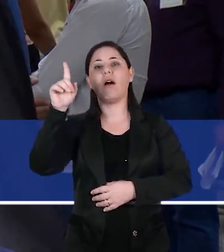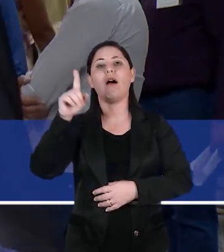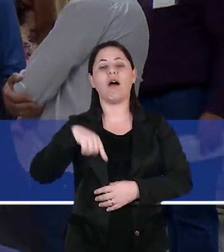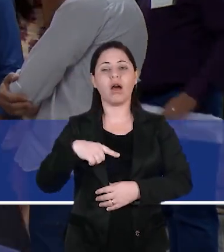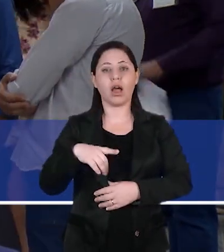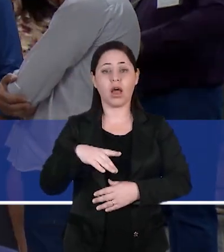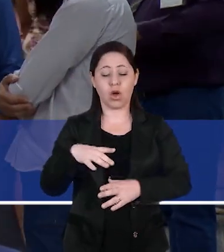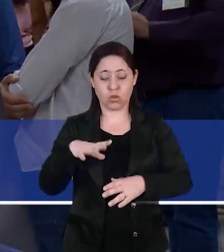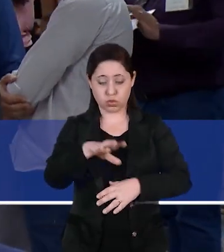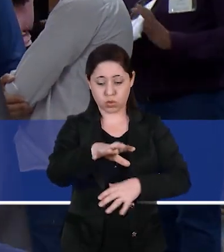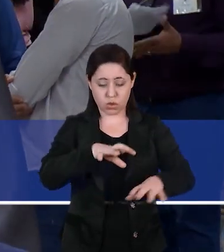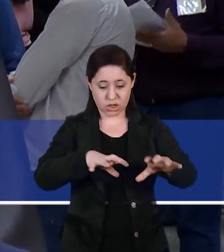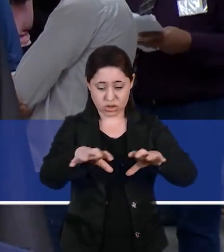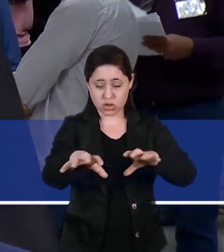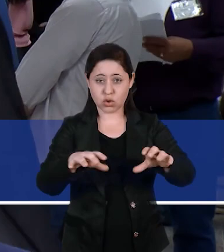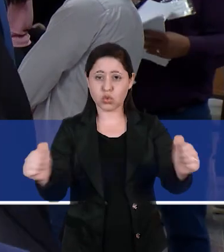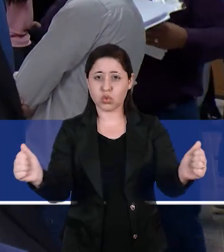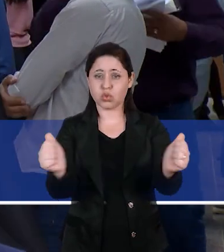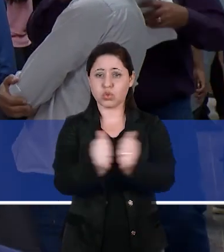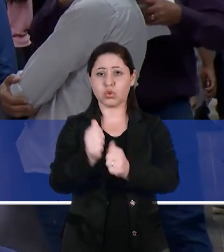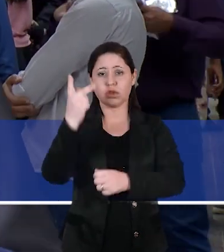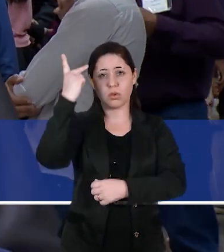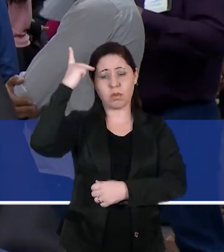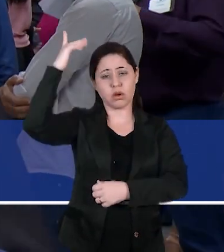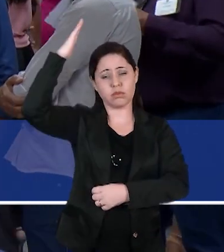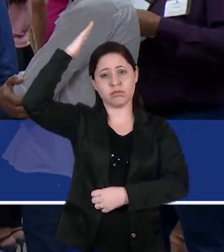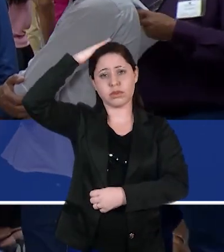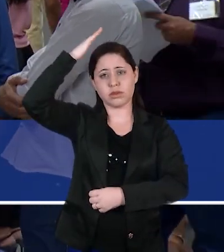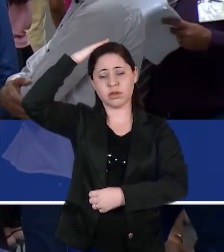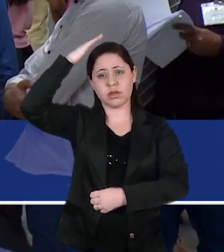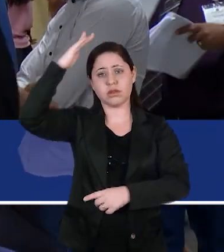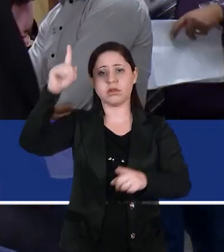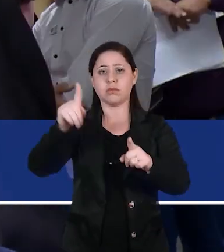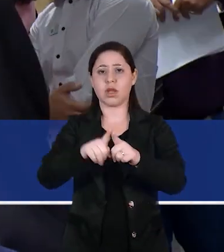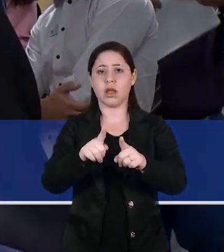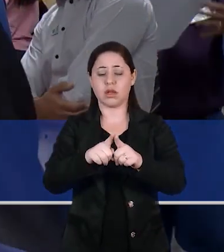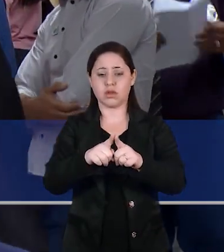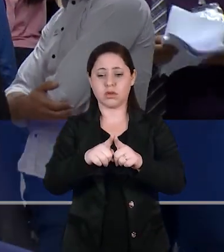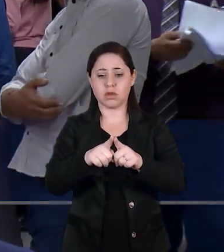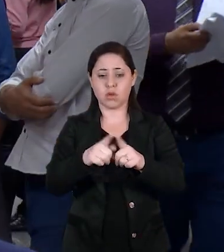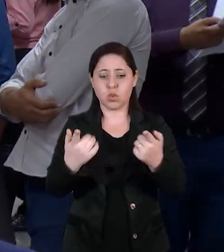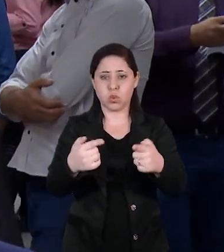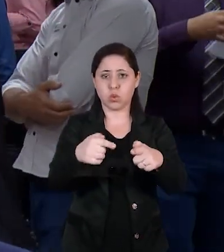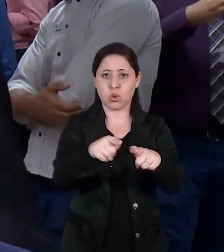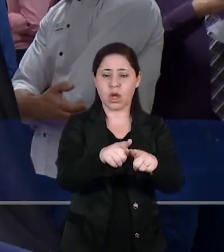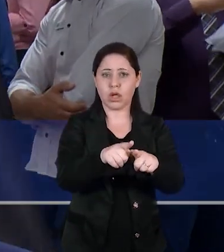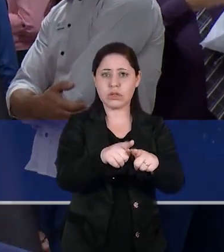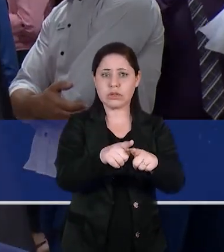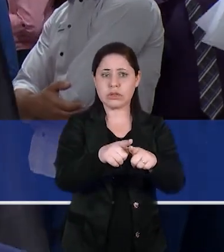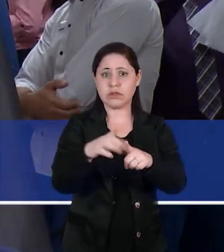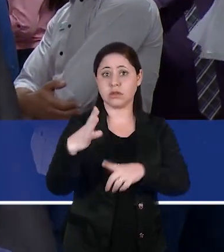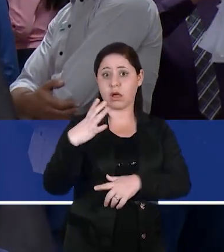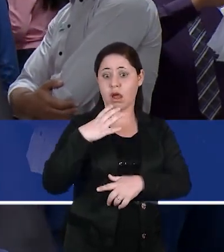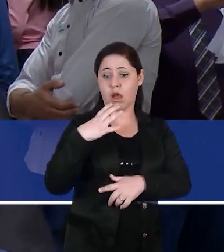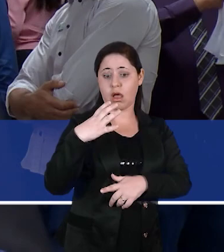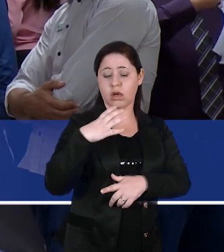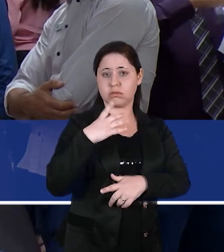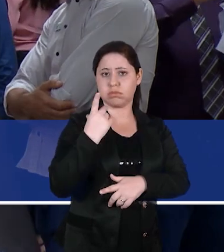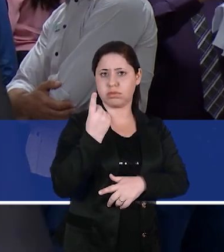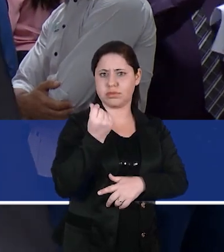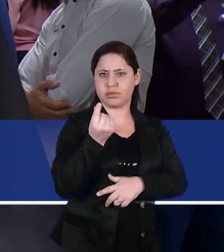dessas regiões que, junto com São Paulo e Paraná, vão integrar uma nova fonte de